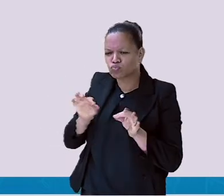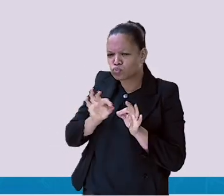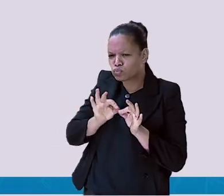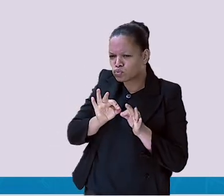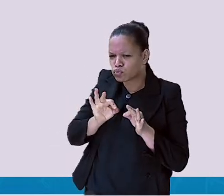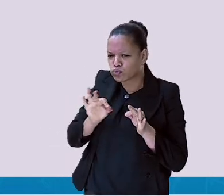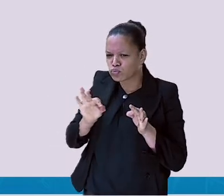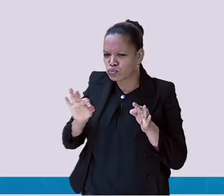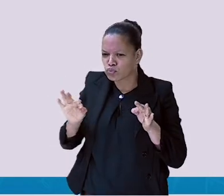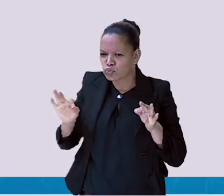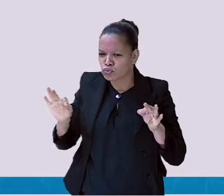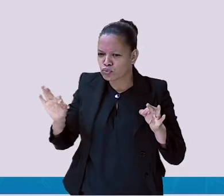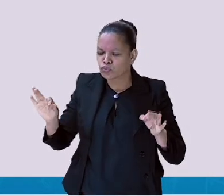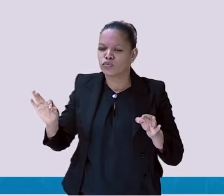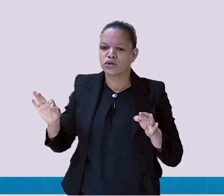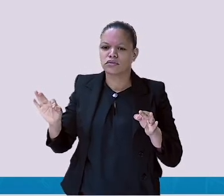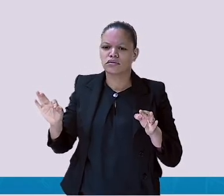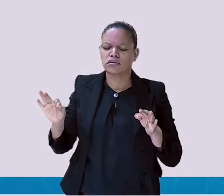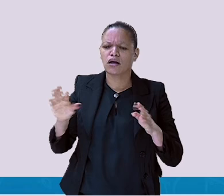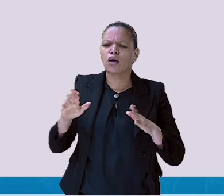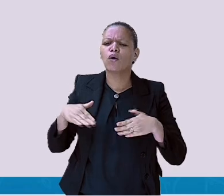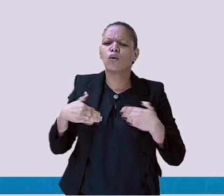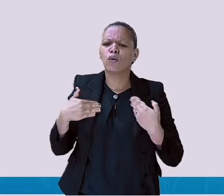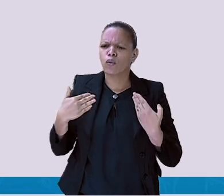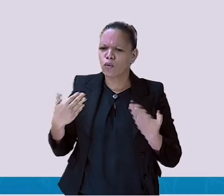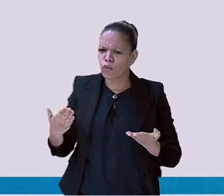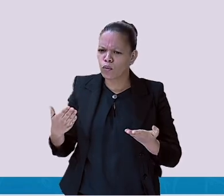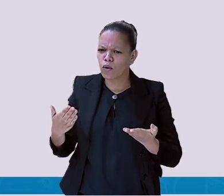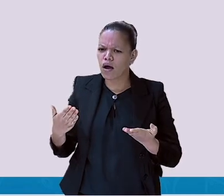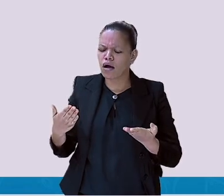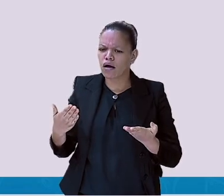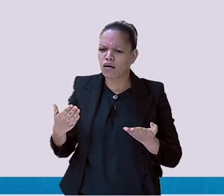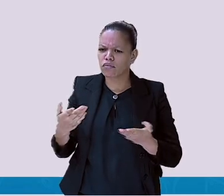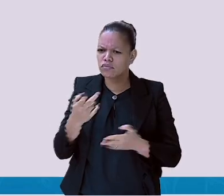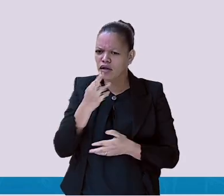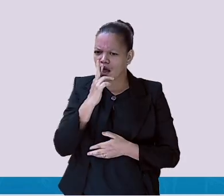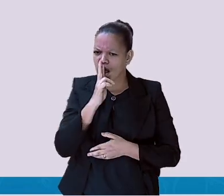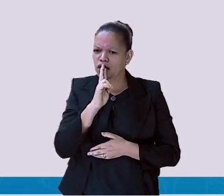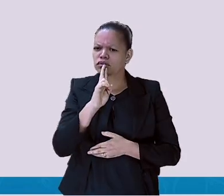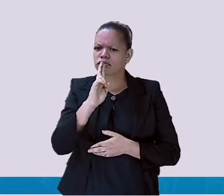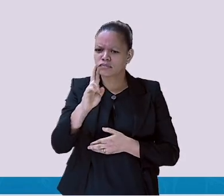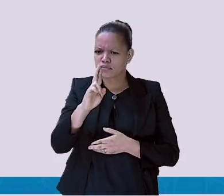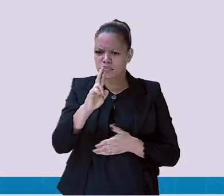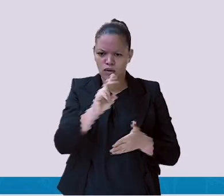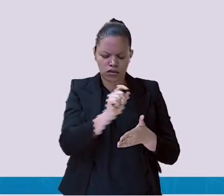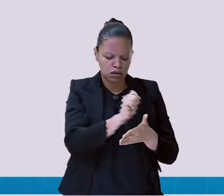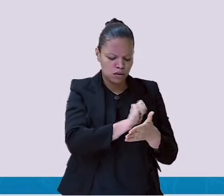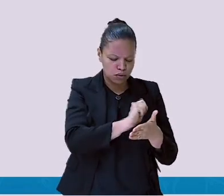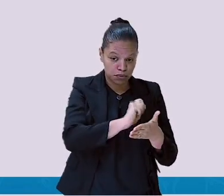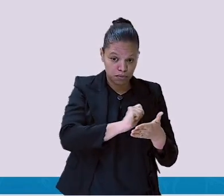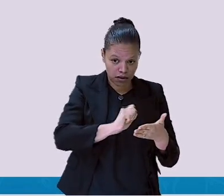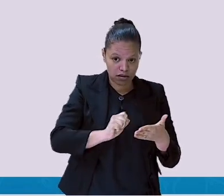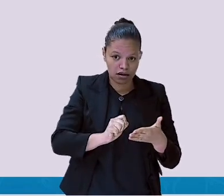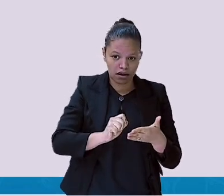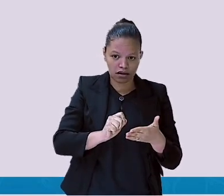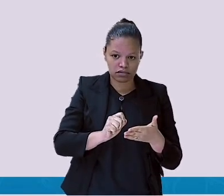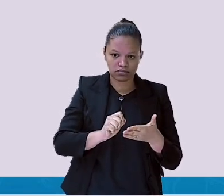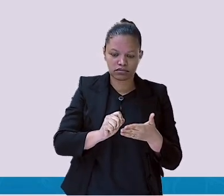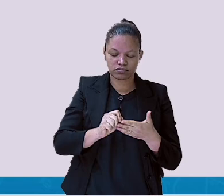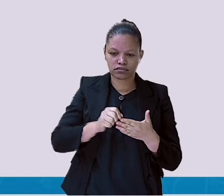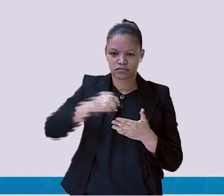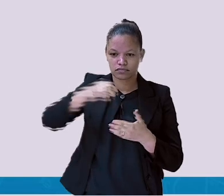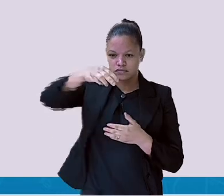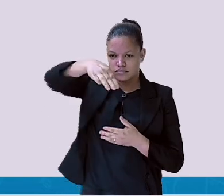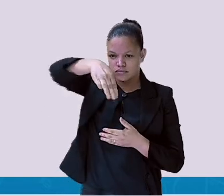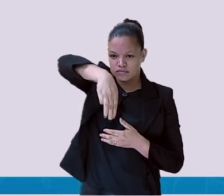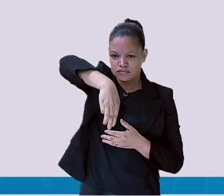estou repetindo aqui, que eu falei que é universal lá no início da nossa aula? É o metro. Então, nós